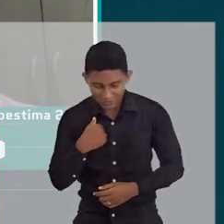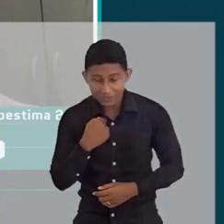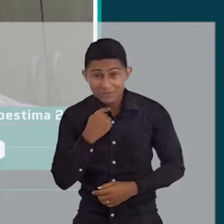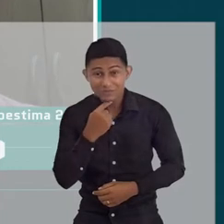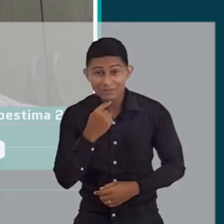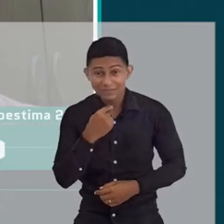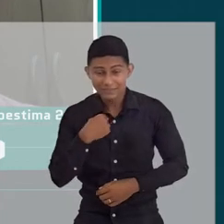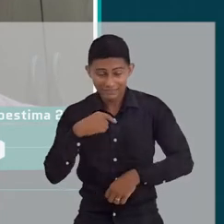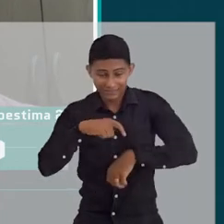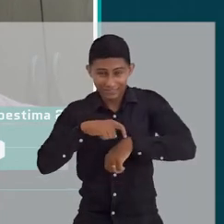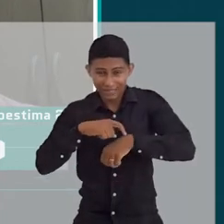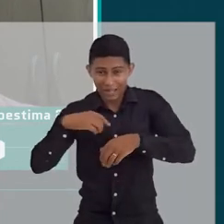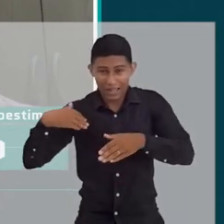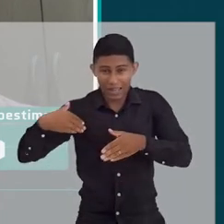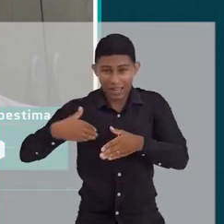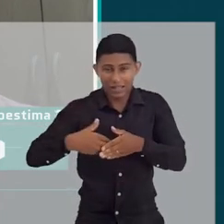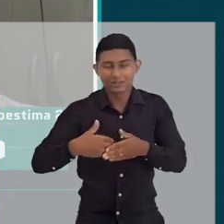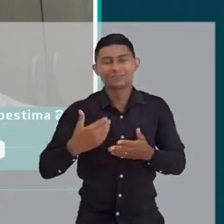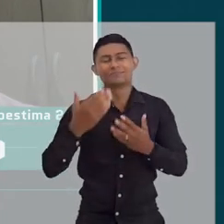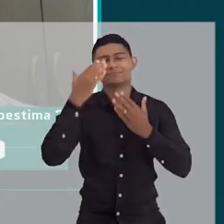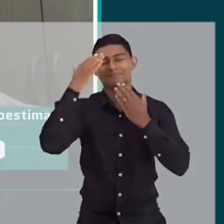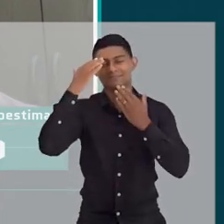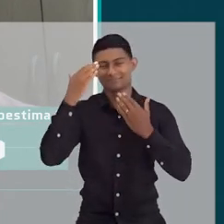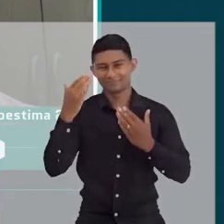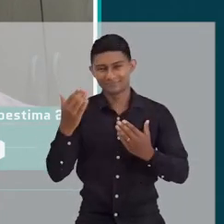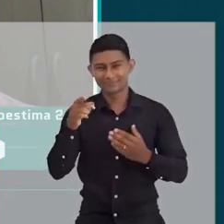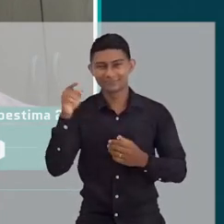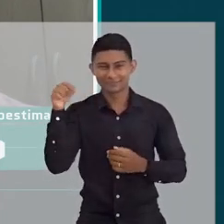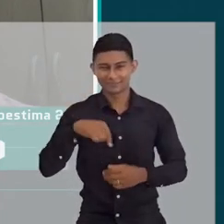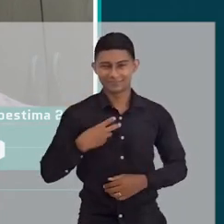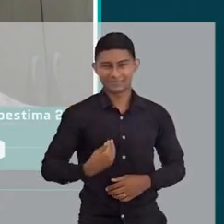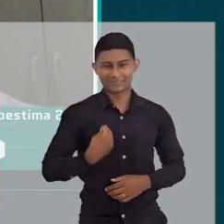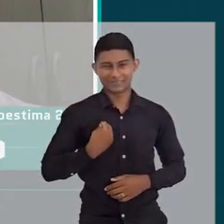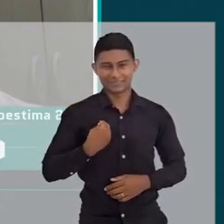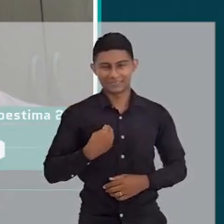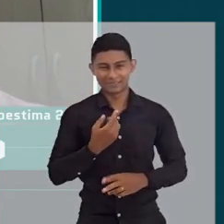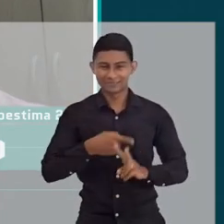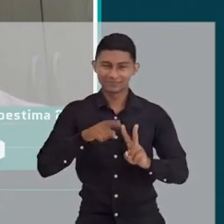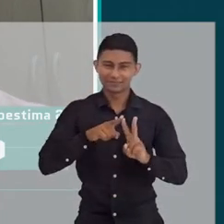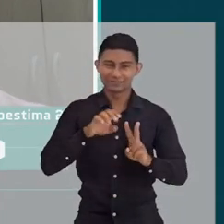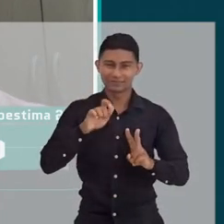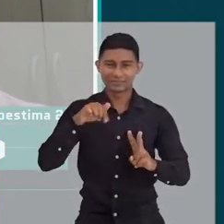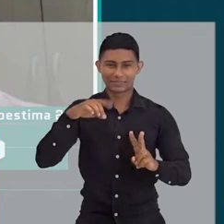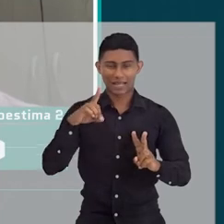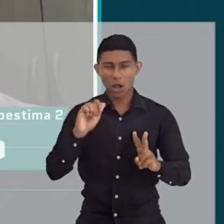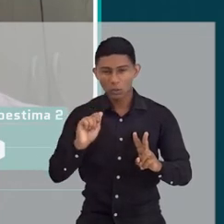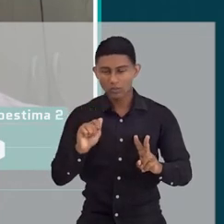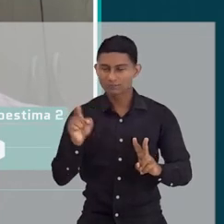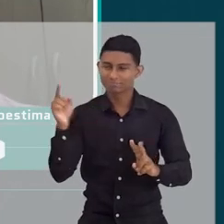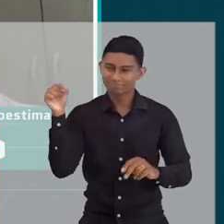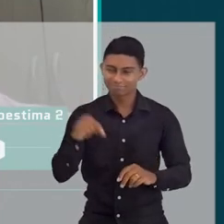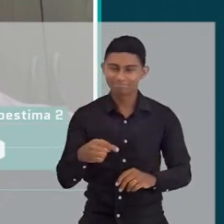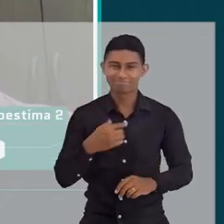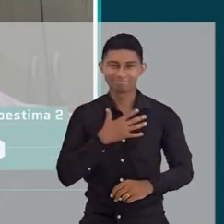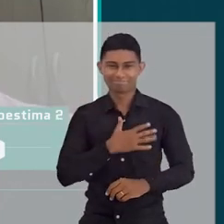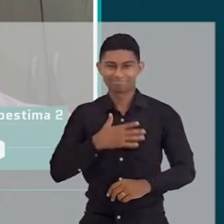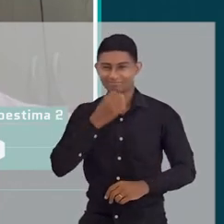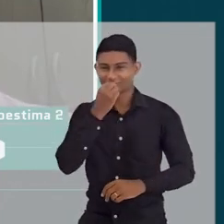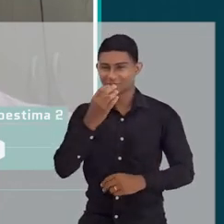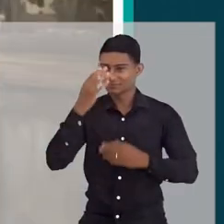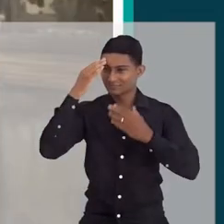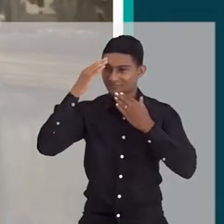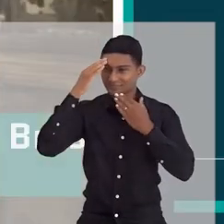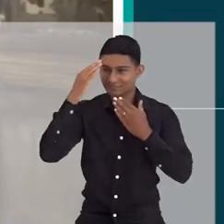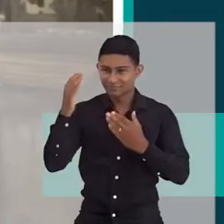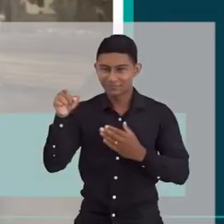para considerações finais, então muitíssimo obrigado aí pela tua participação. Ignalda, prazer enorme, muito obrigado